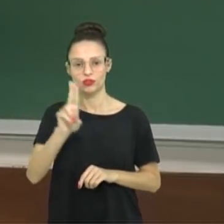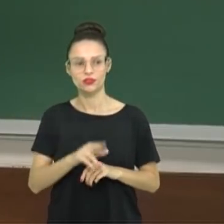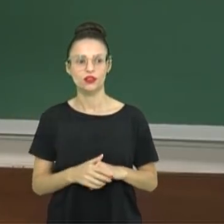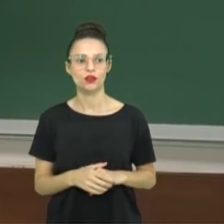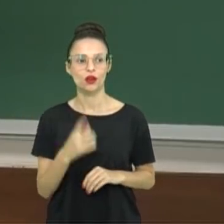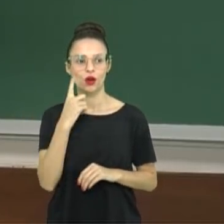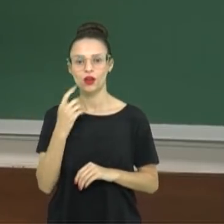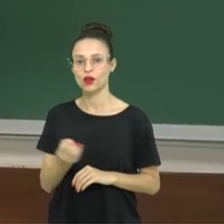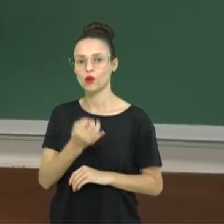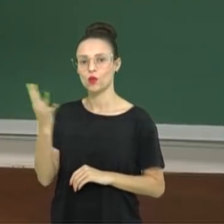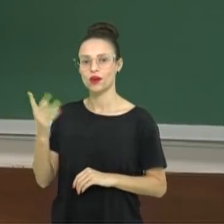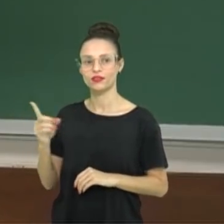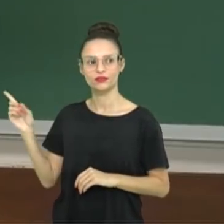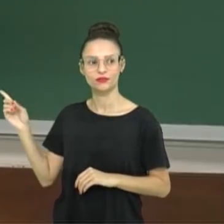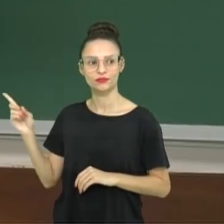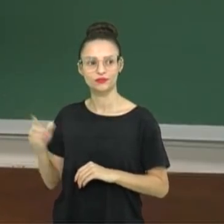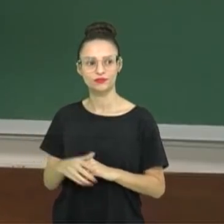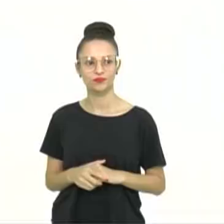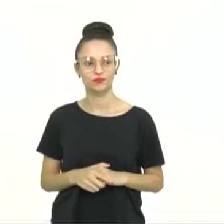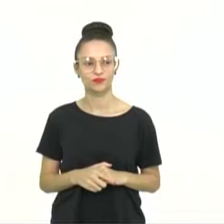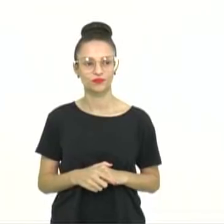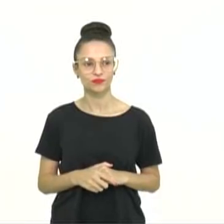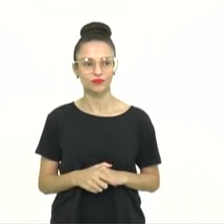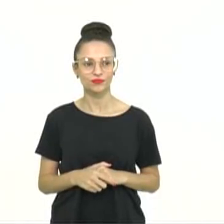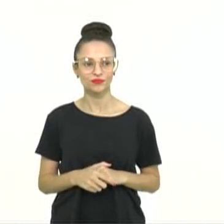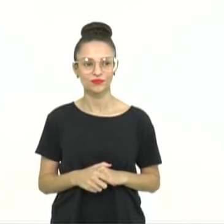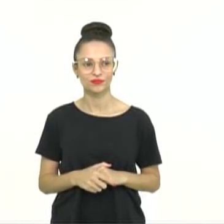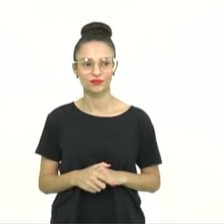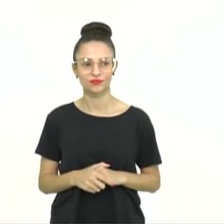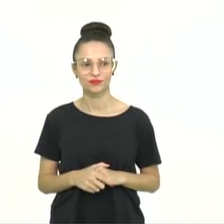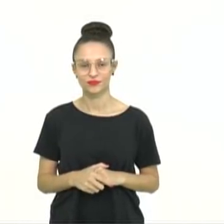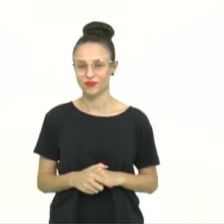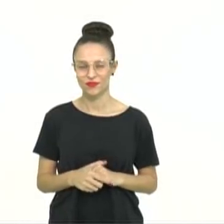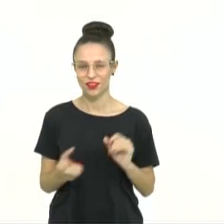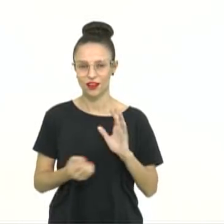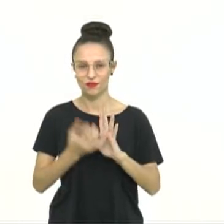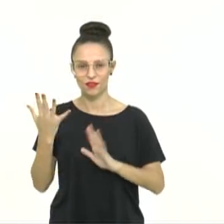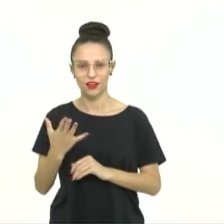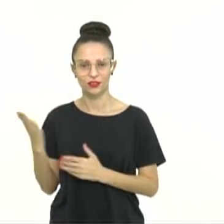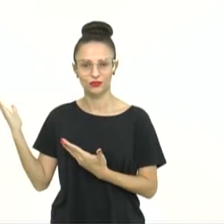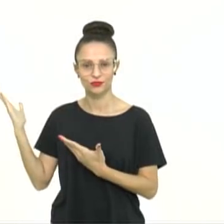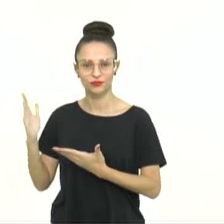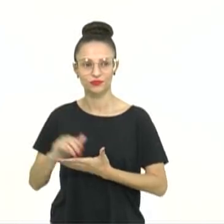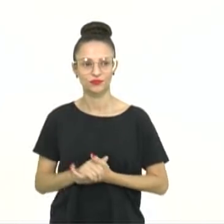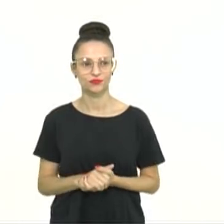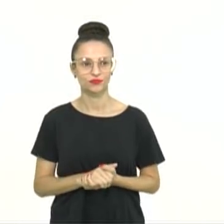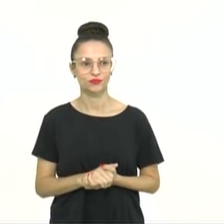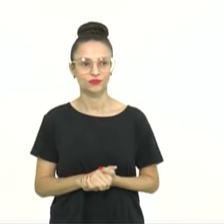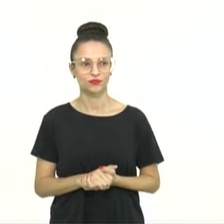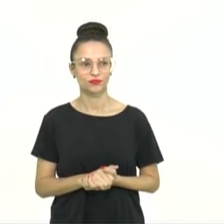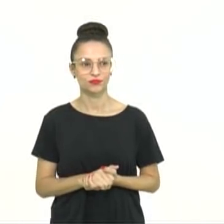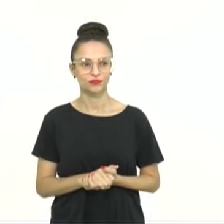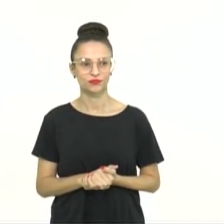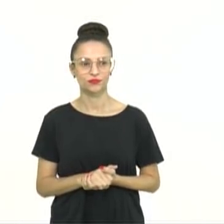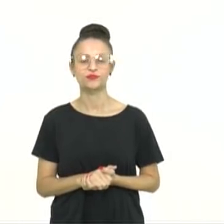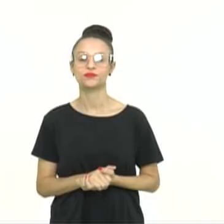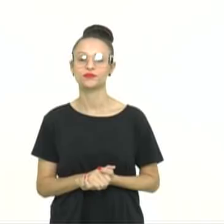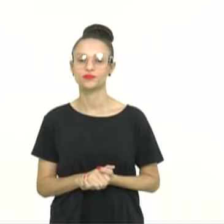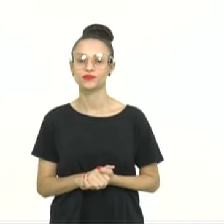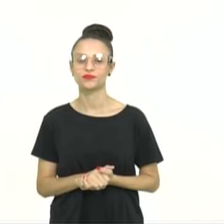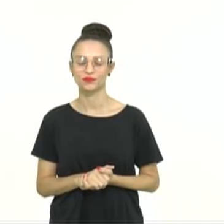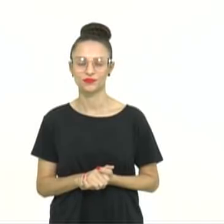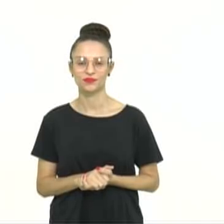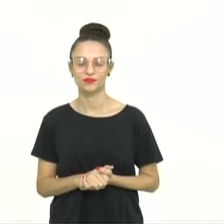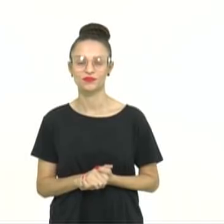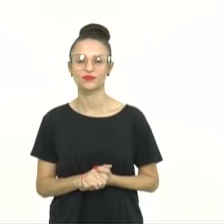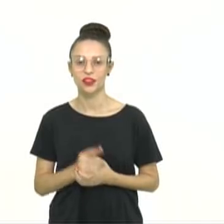tiras. Olha quantas aqui, ó. Vupt, soc, né? Cabrum, ding-dong, toque, toque, bang, cras, pim,